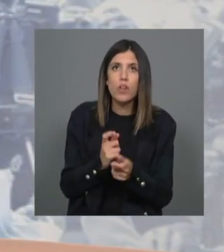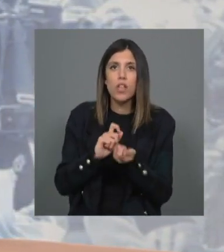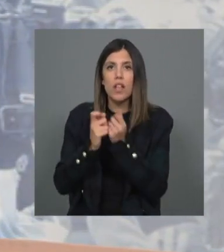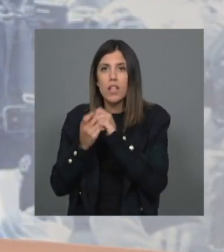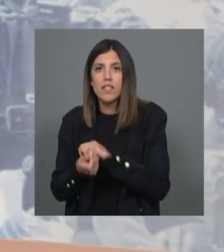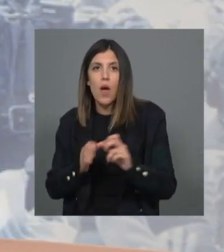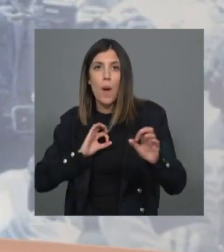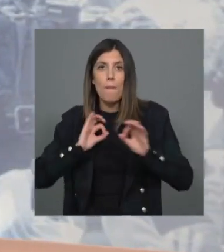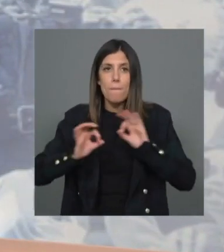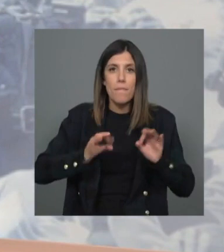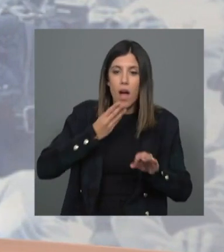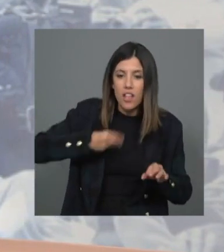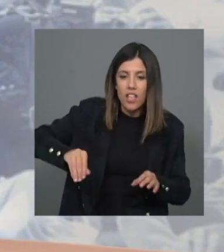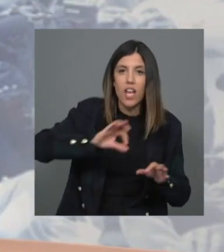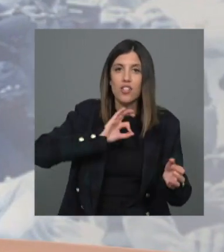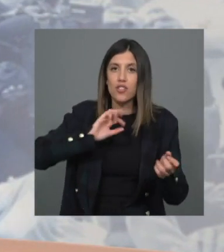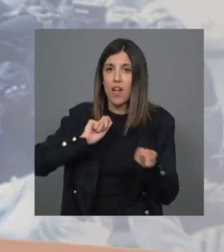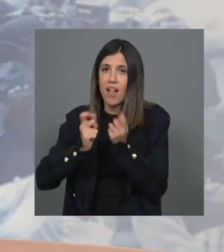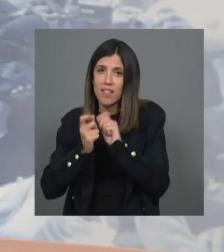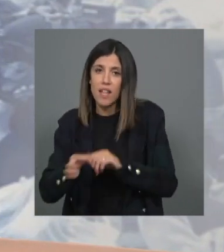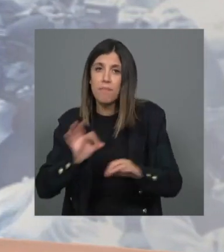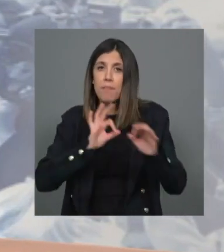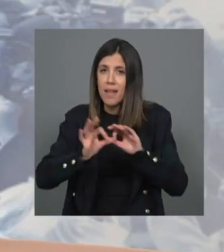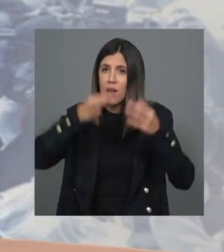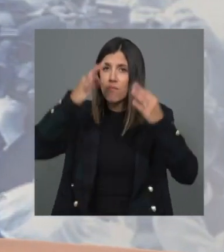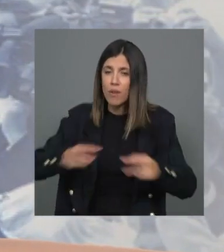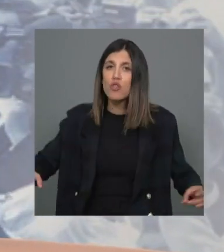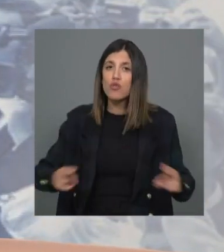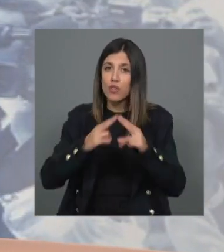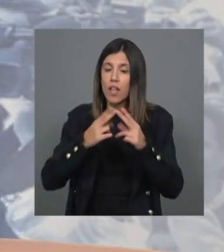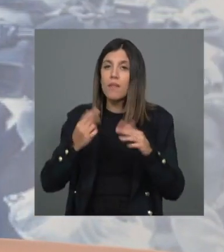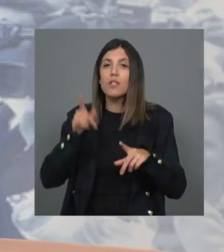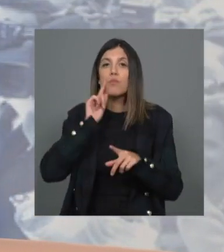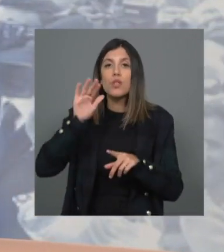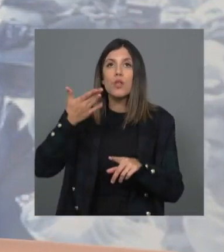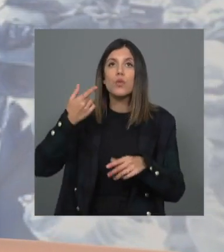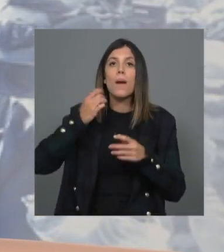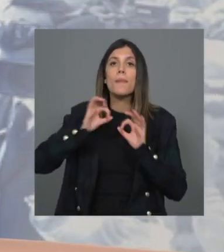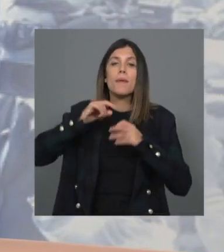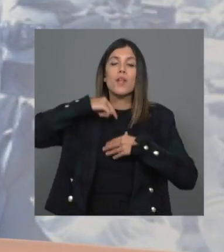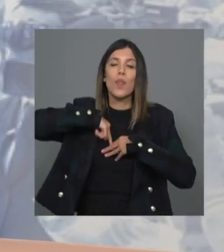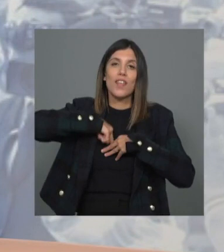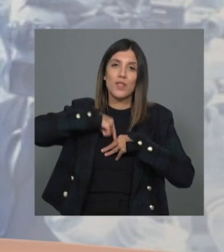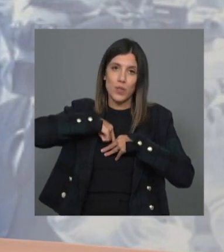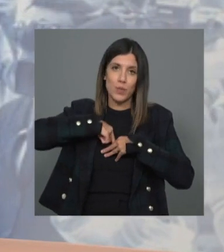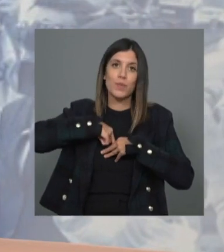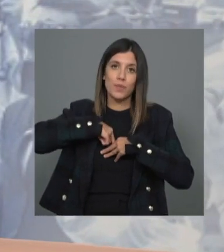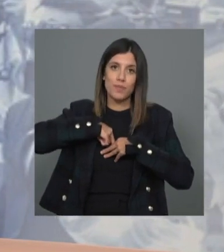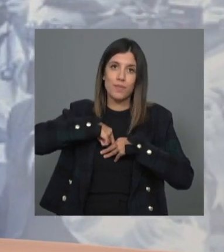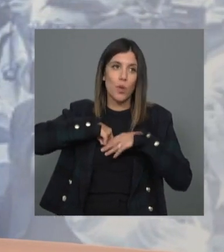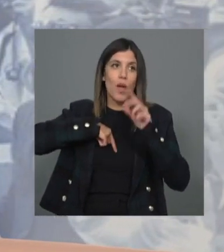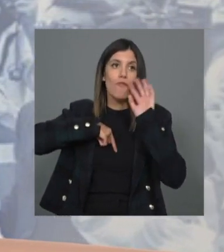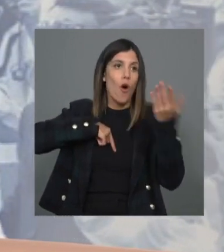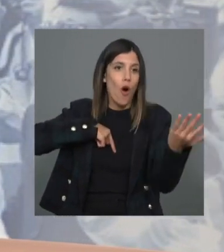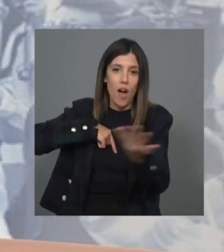preparação mais tangível para as jornadas, mas o que importa mesmo é a preparação interior, não é? E essa é mais